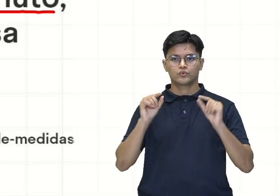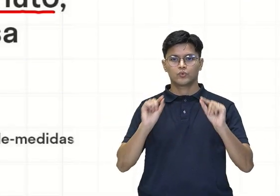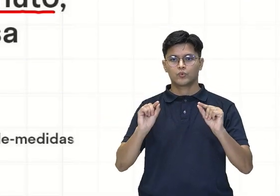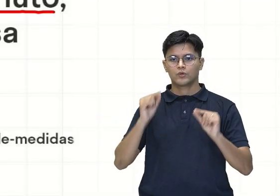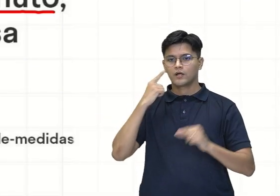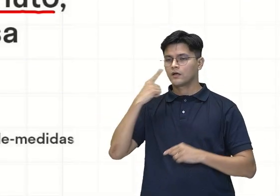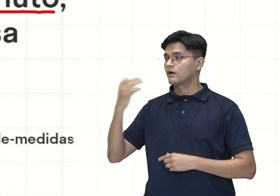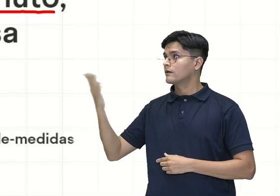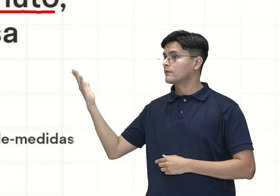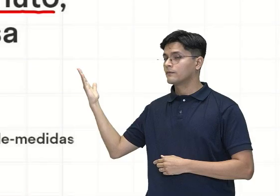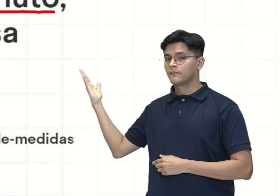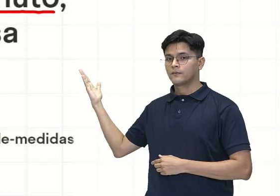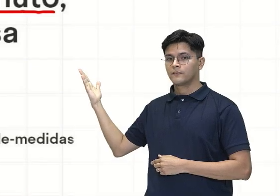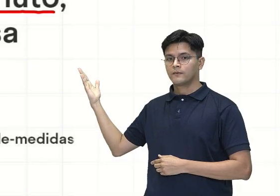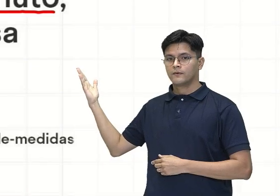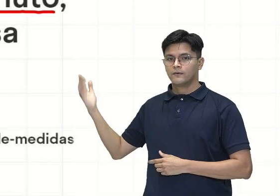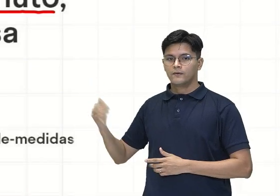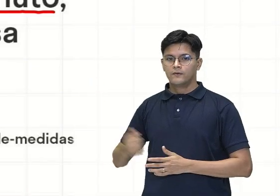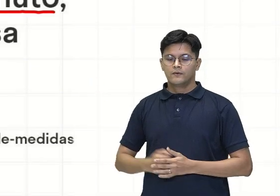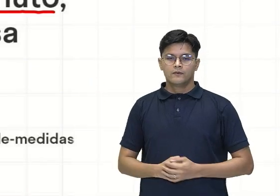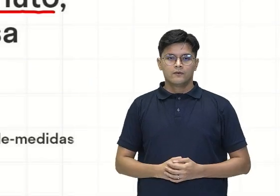A unidade de medida está em